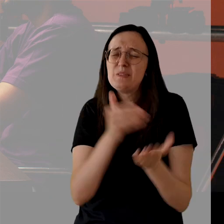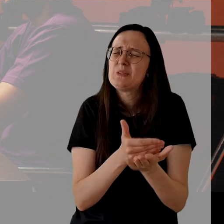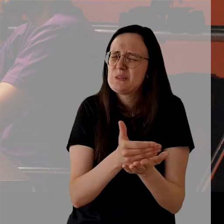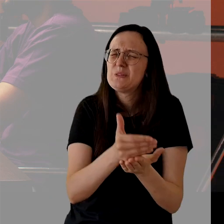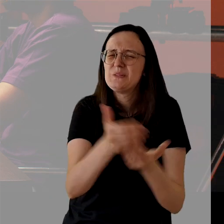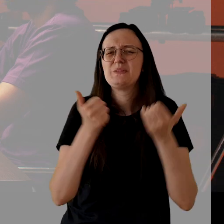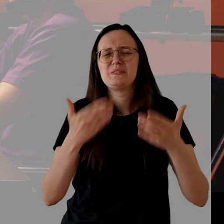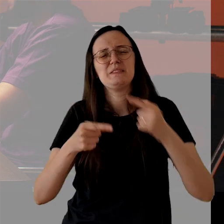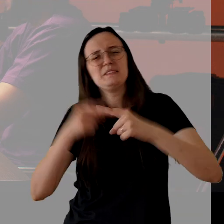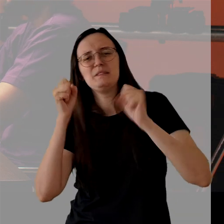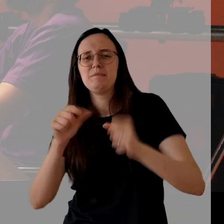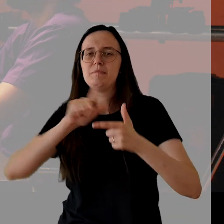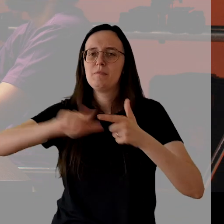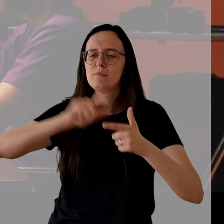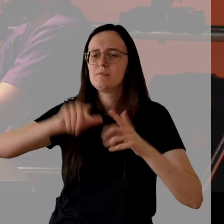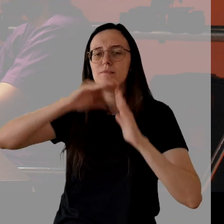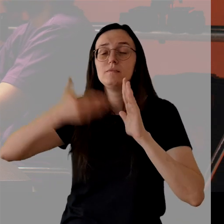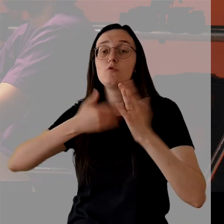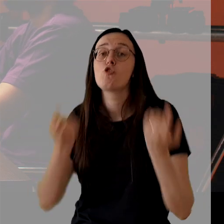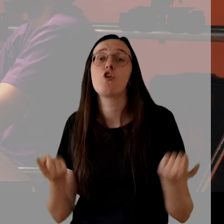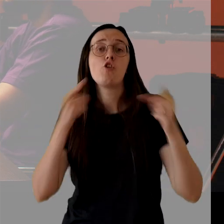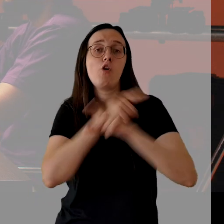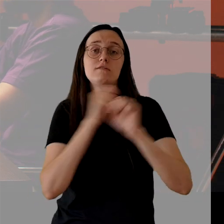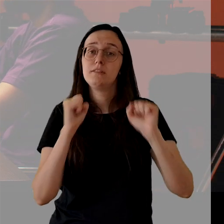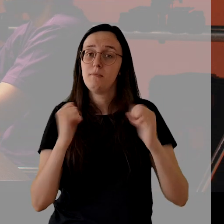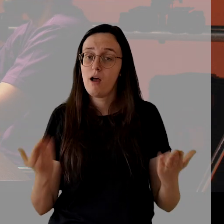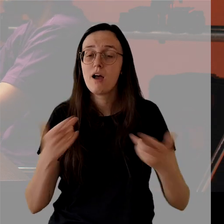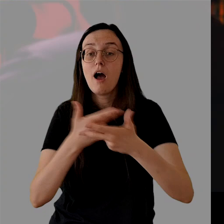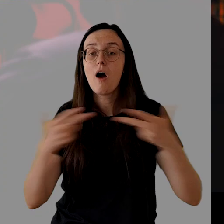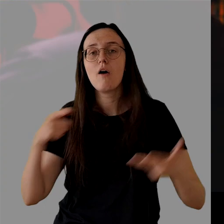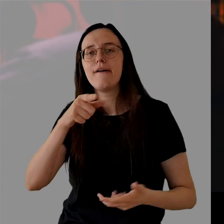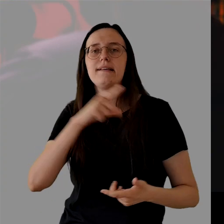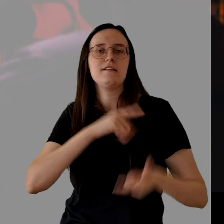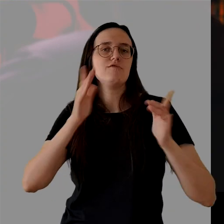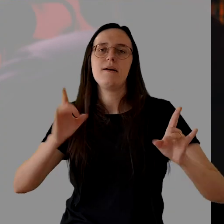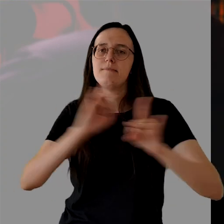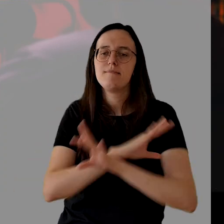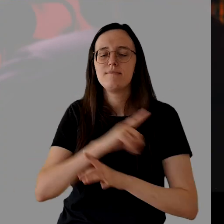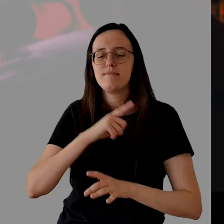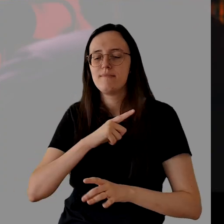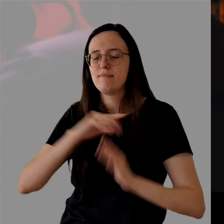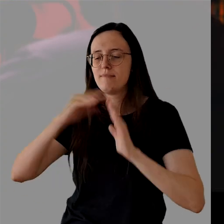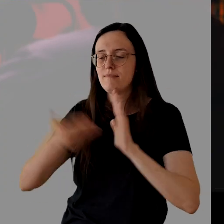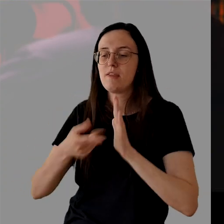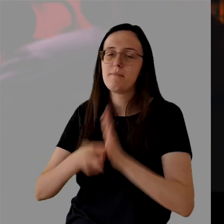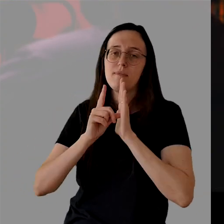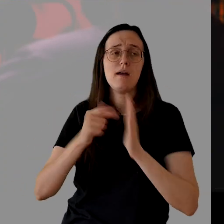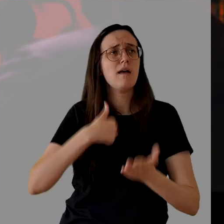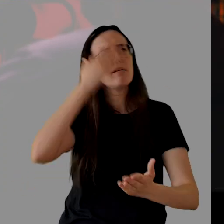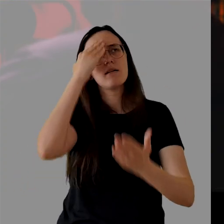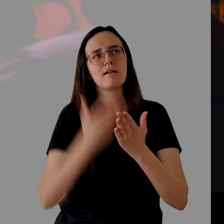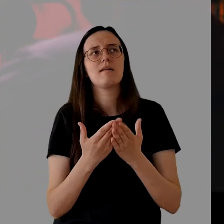gerar atritos, começa a gerar completamente o contrário do que você tem ali com as resoluções da pré, né? Eu vejo que muitas